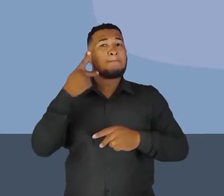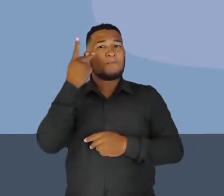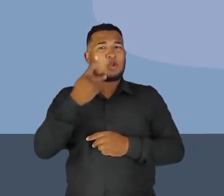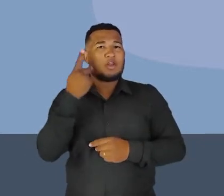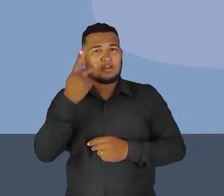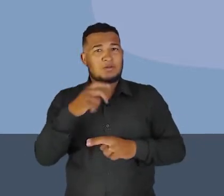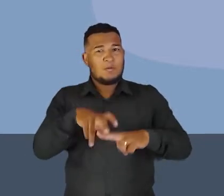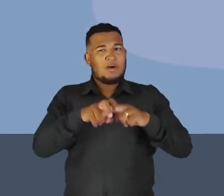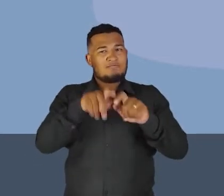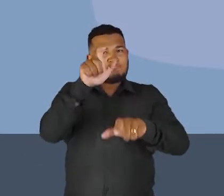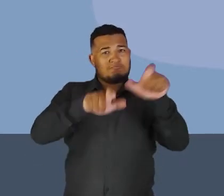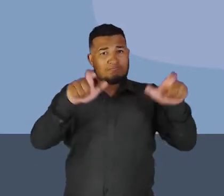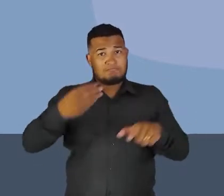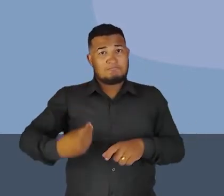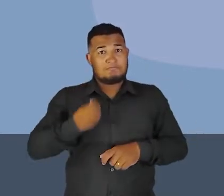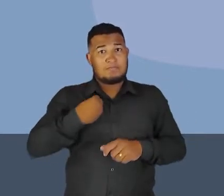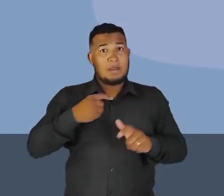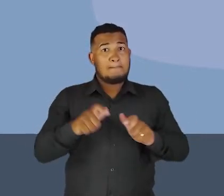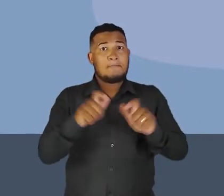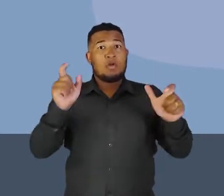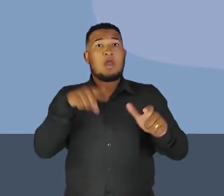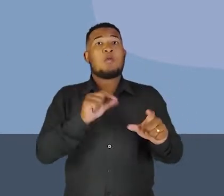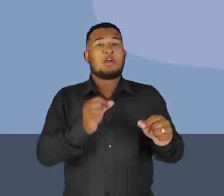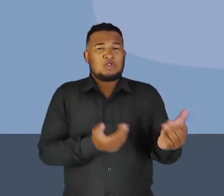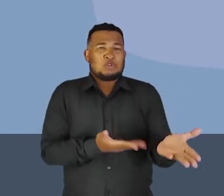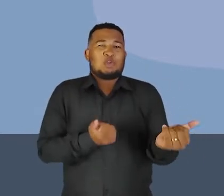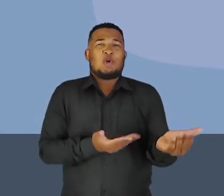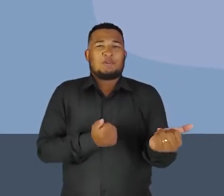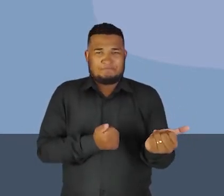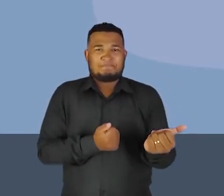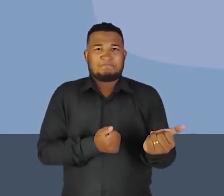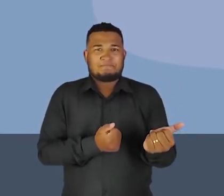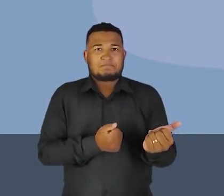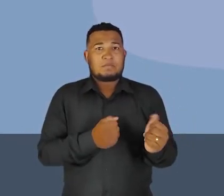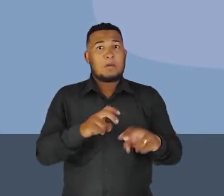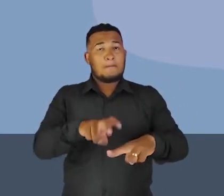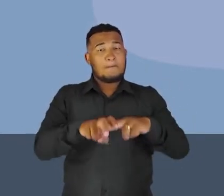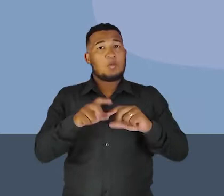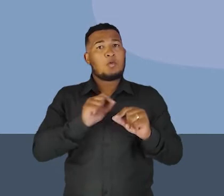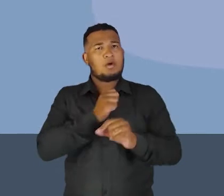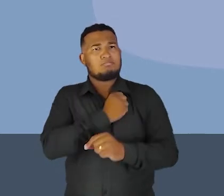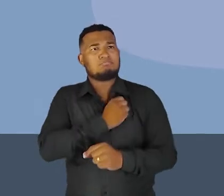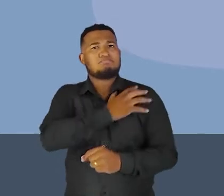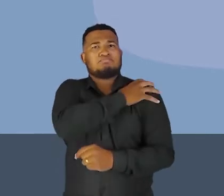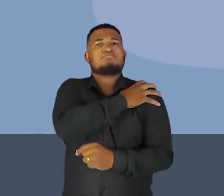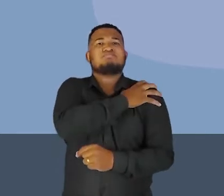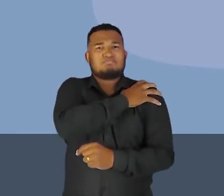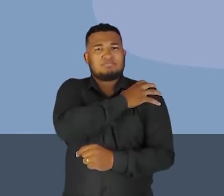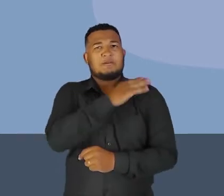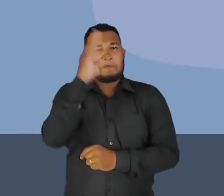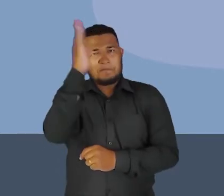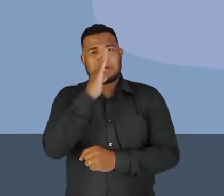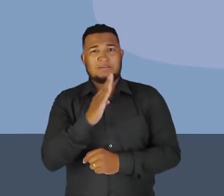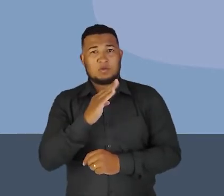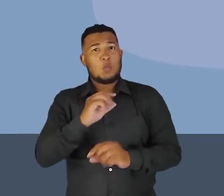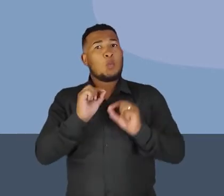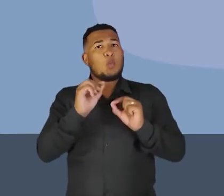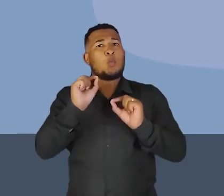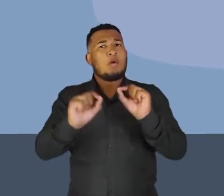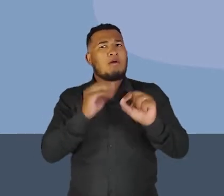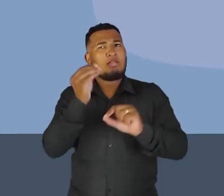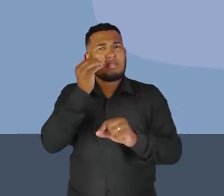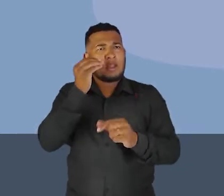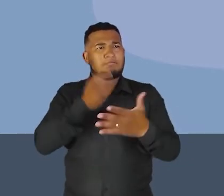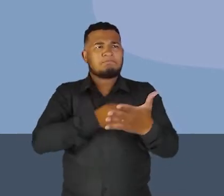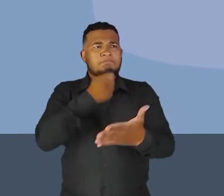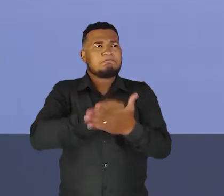dos integrantes, que na maioria eram jovens, né, tenentes do Exército Brasileiro. O objetivo final, então, era derrubar as oligarquias